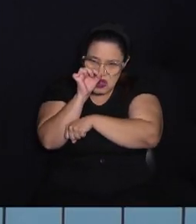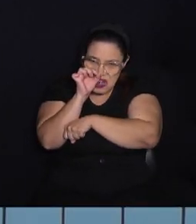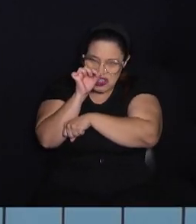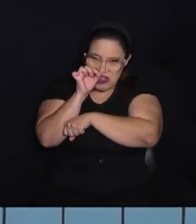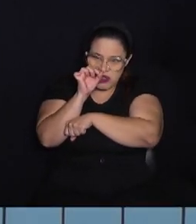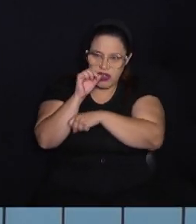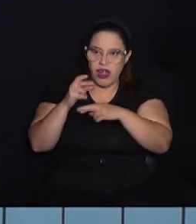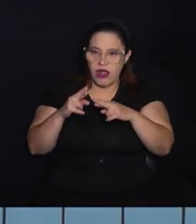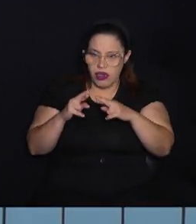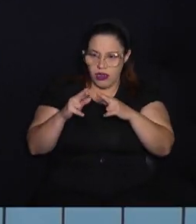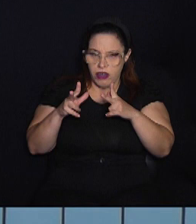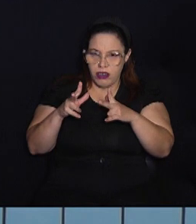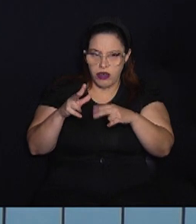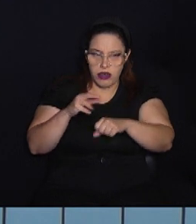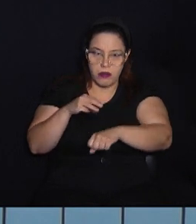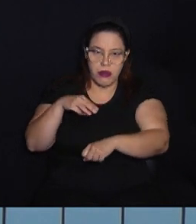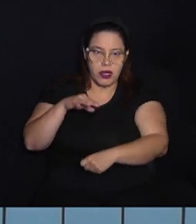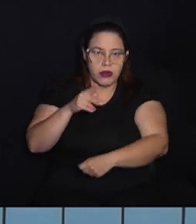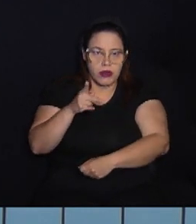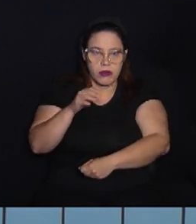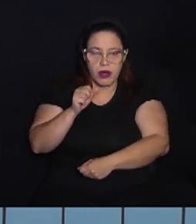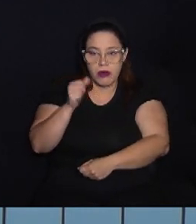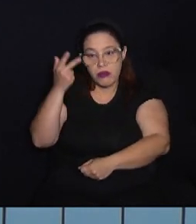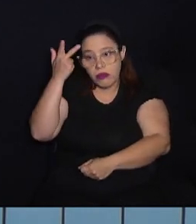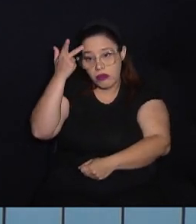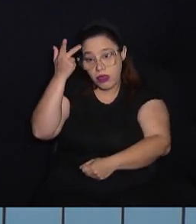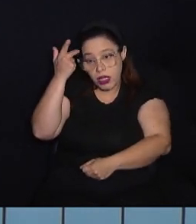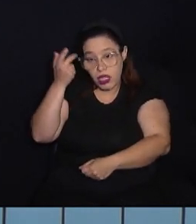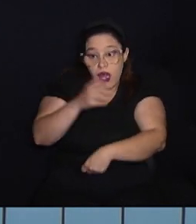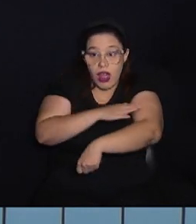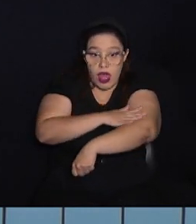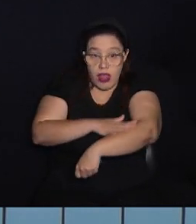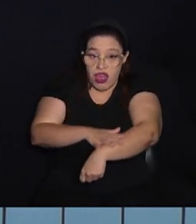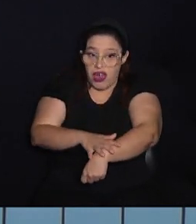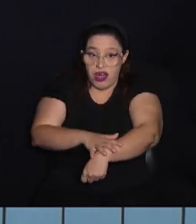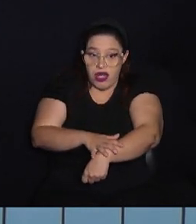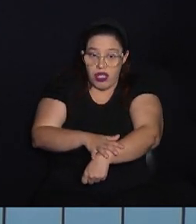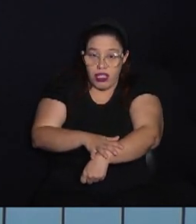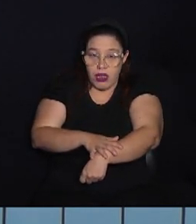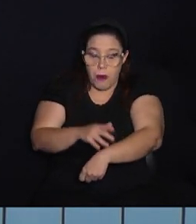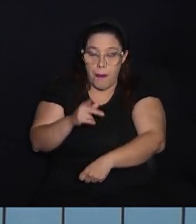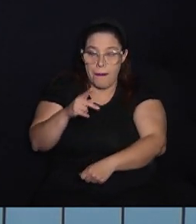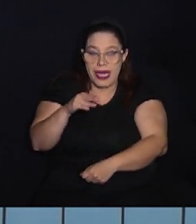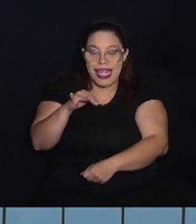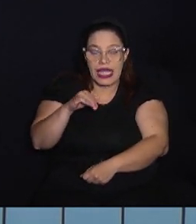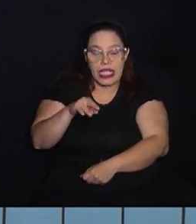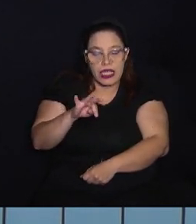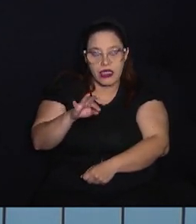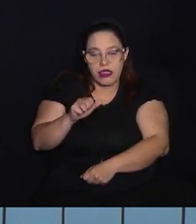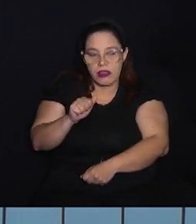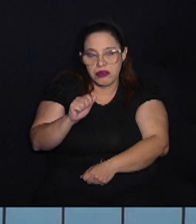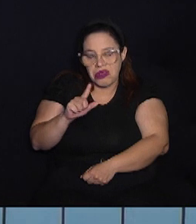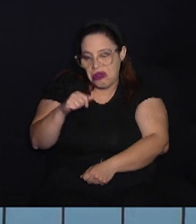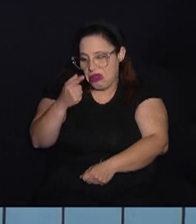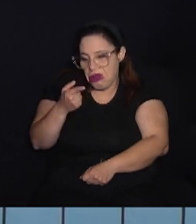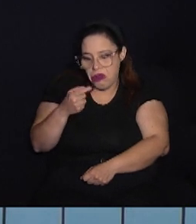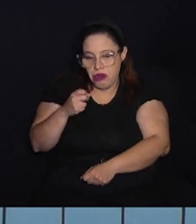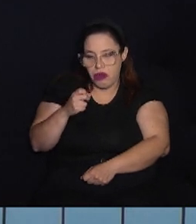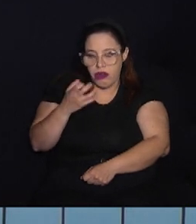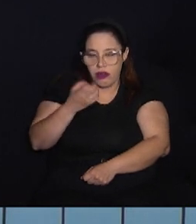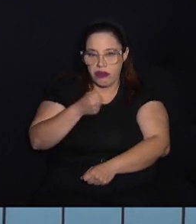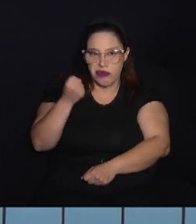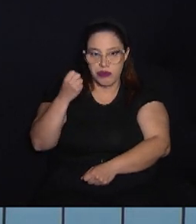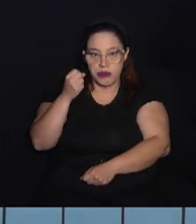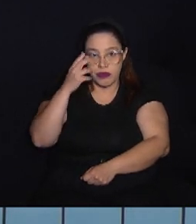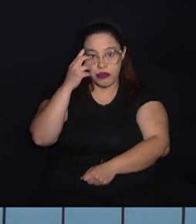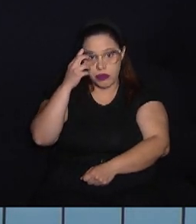ela diferenciar uma mancha normal da pele, que às vezes é uma pinta ou alguma outra coisa branca,